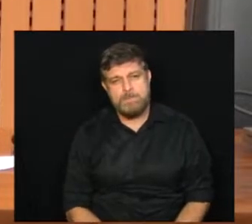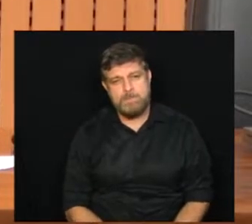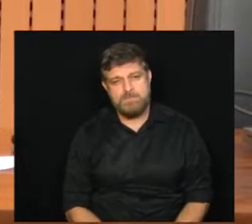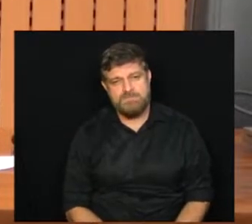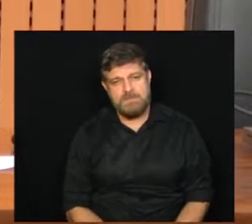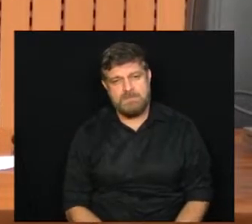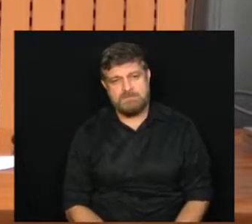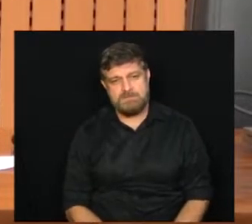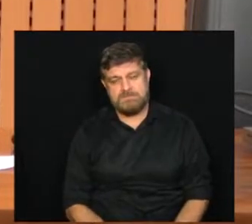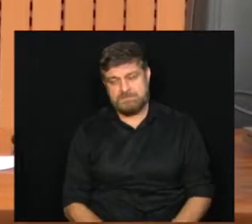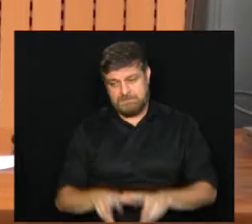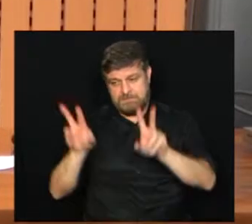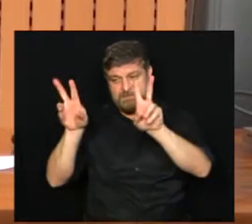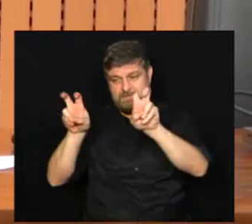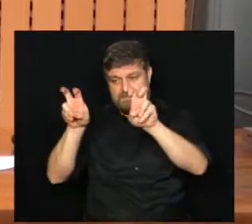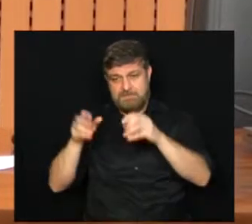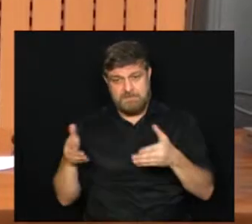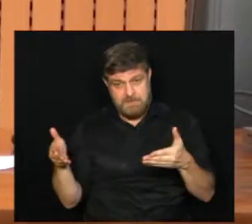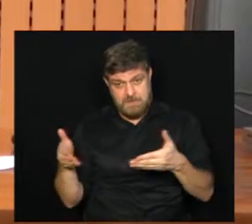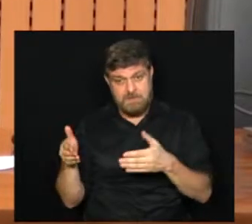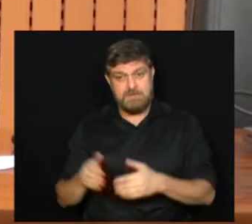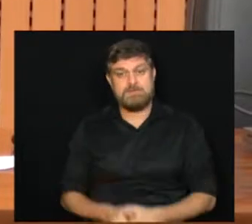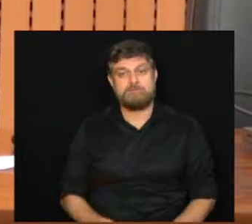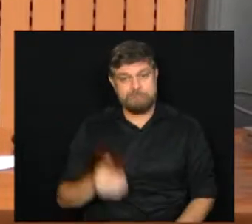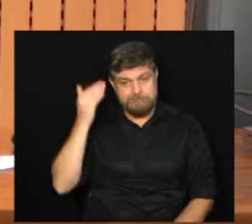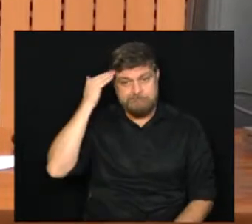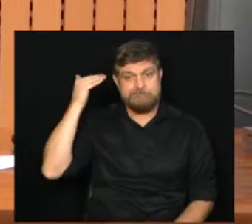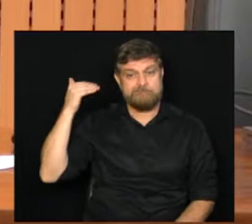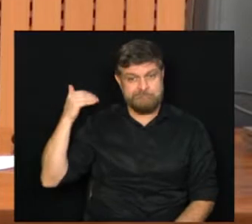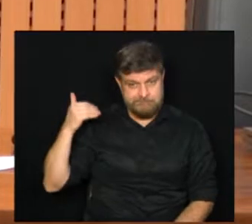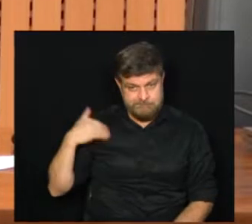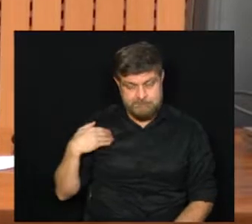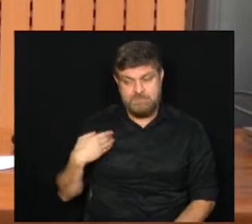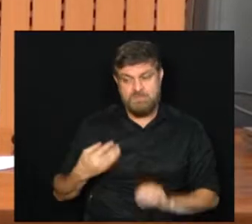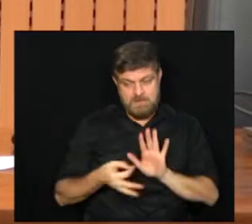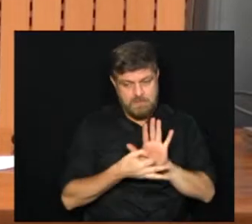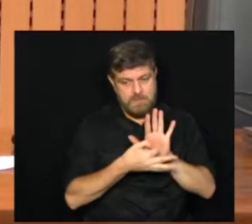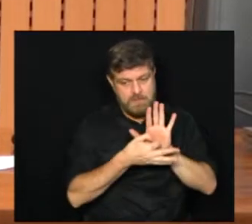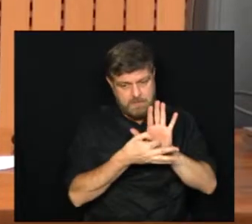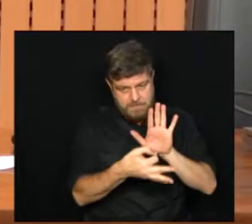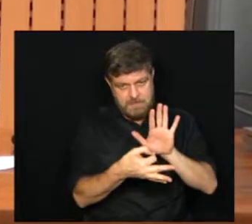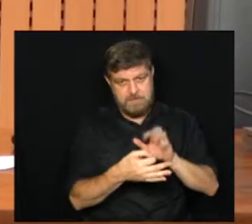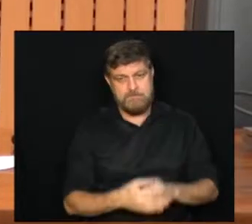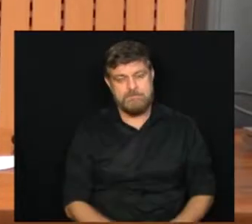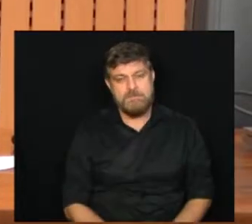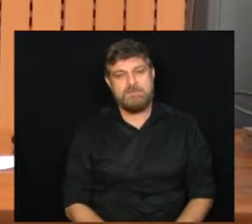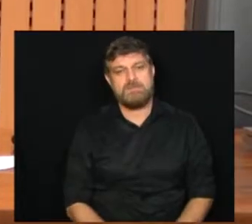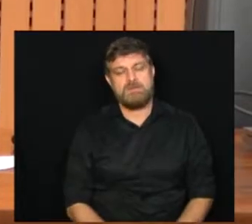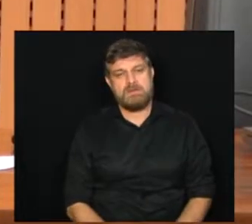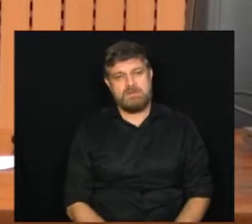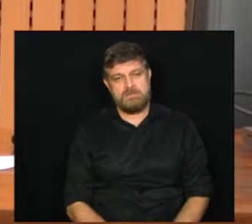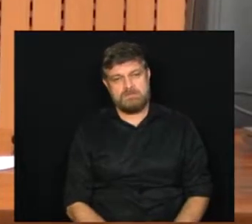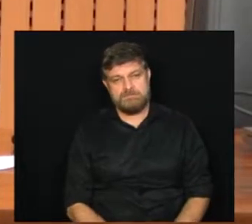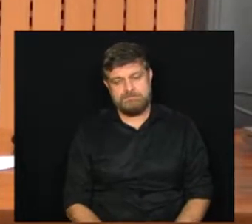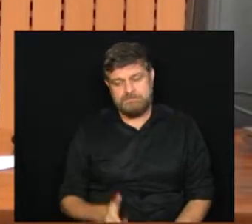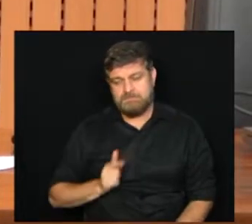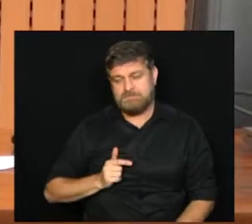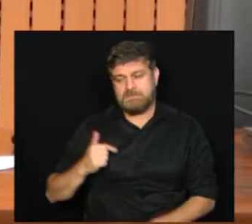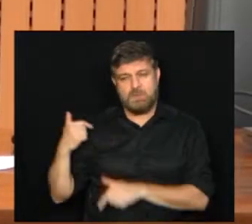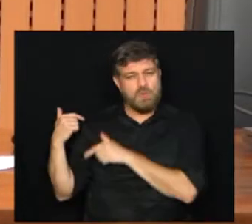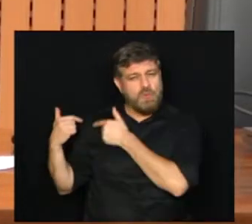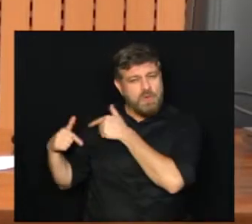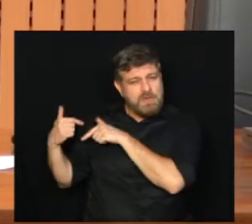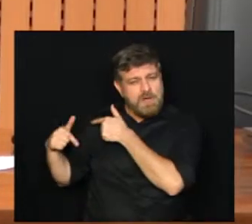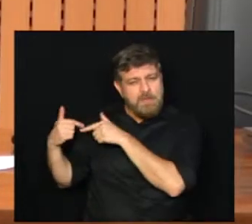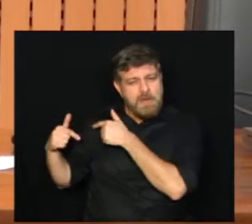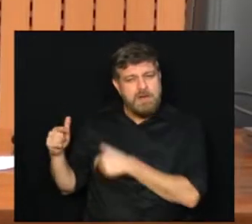Hoje esse tema é uma sugestão da vereadora, da gente trazer, como ela bem mencionou, como trabalha, tem uma